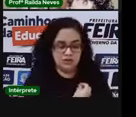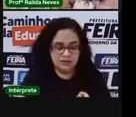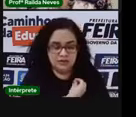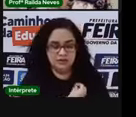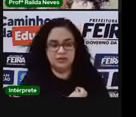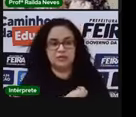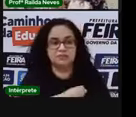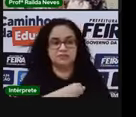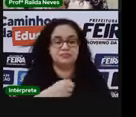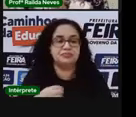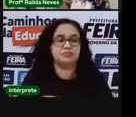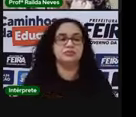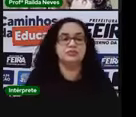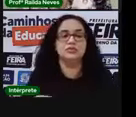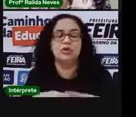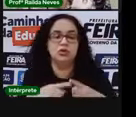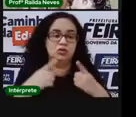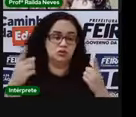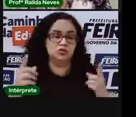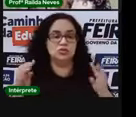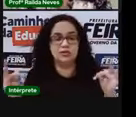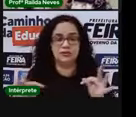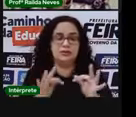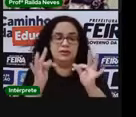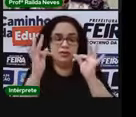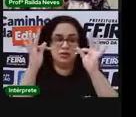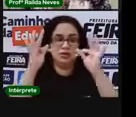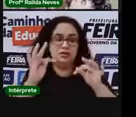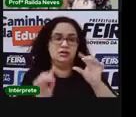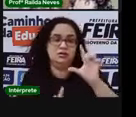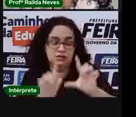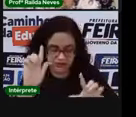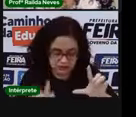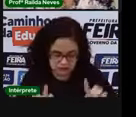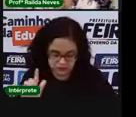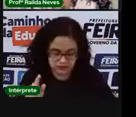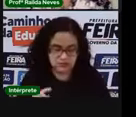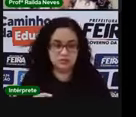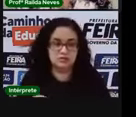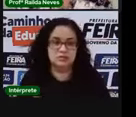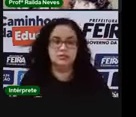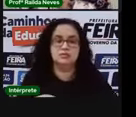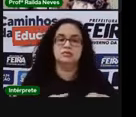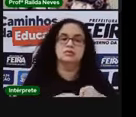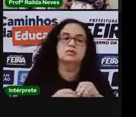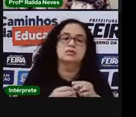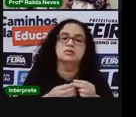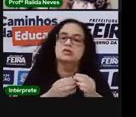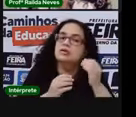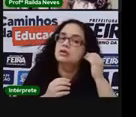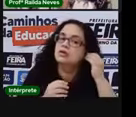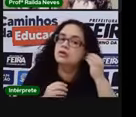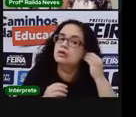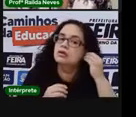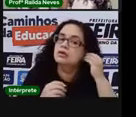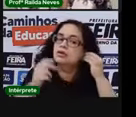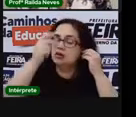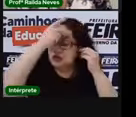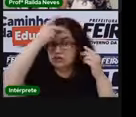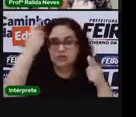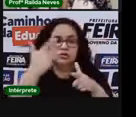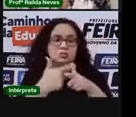verdade? Então, quando neste programa de grande audiência, não é? As pessoas falavam dessa problemática